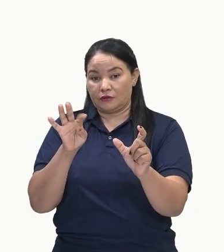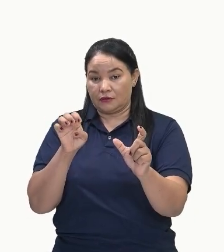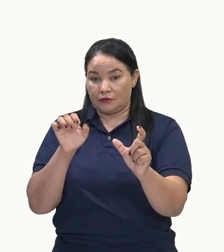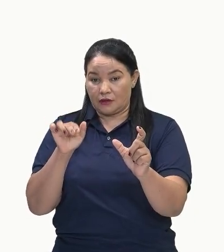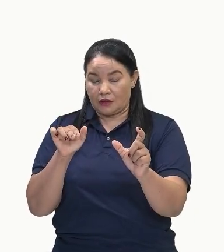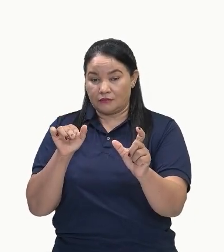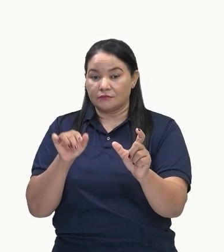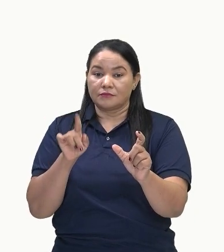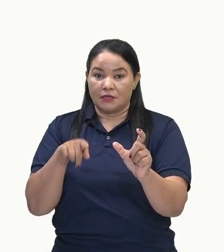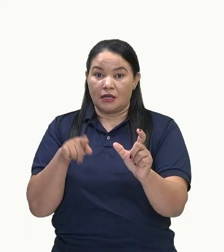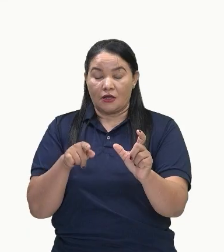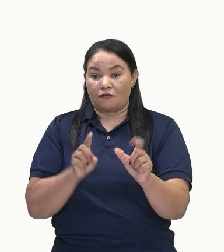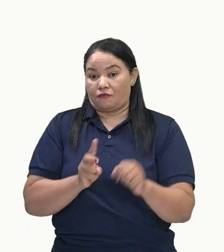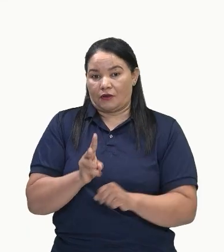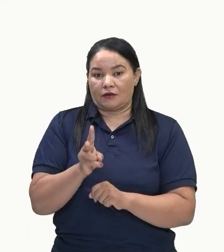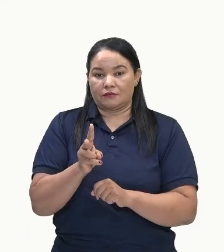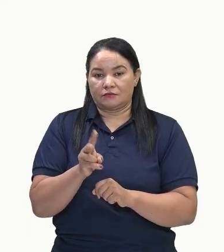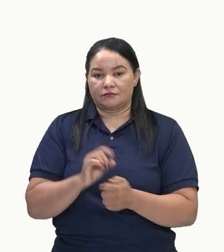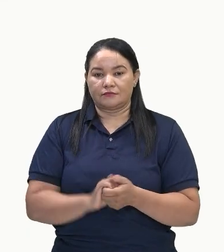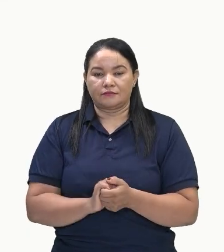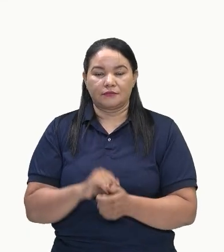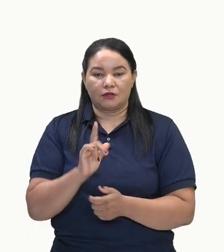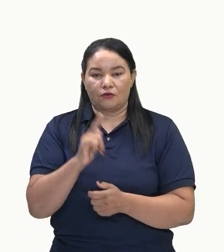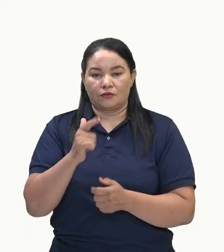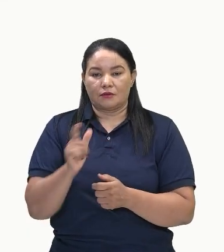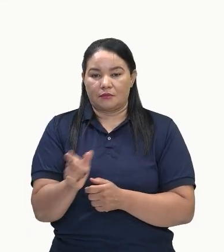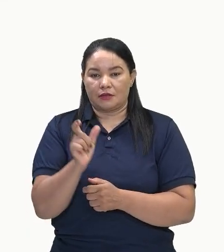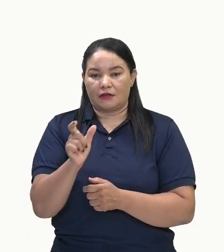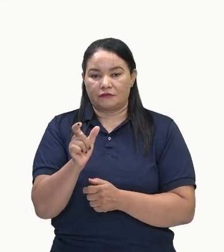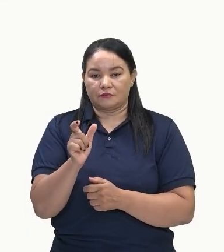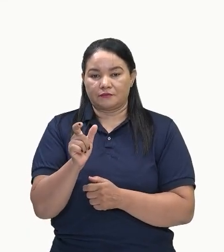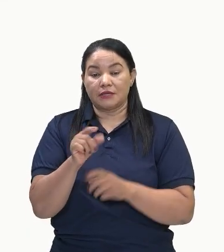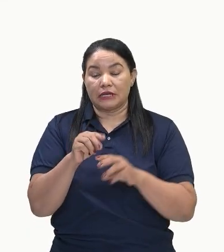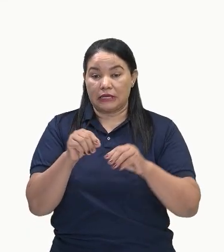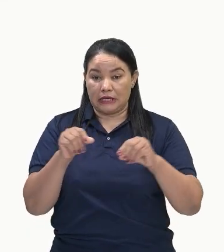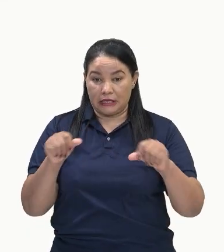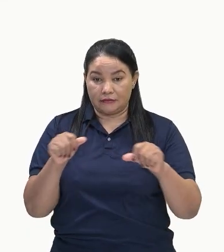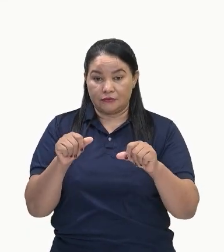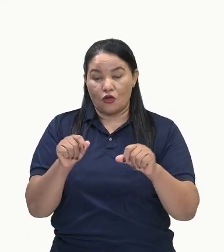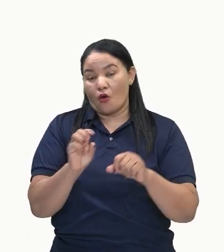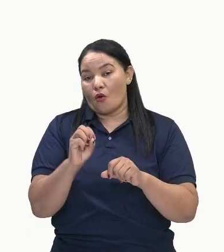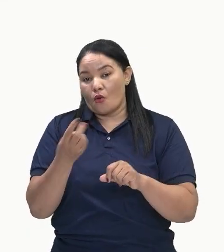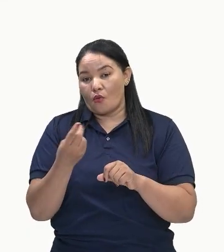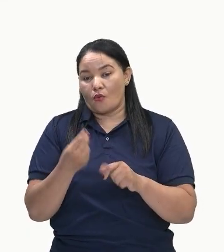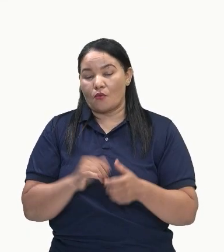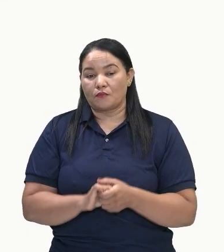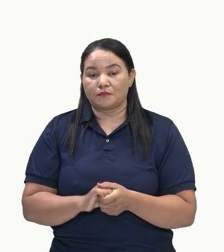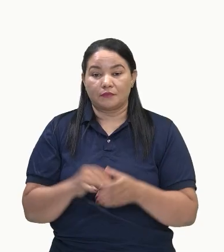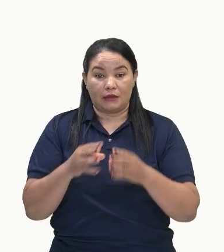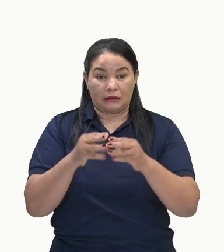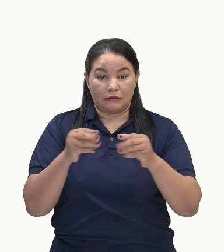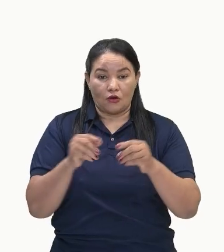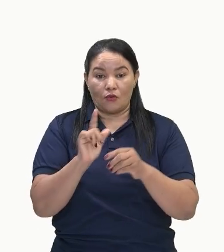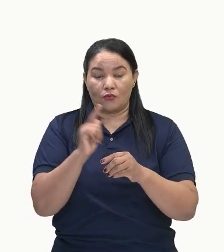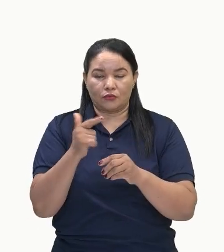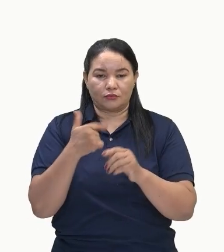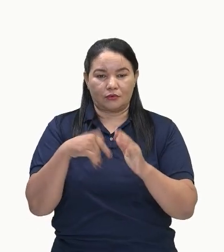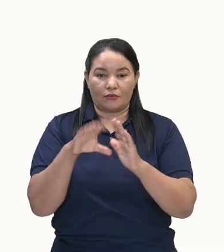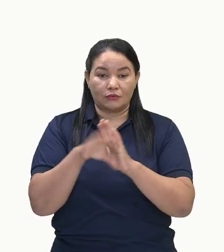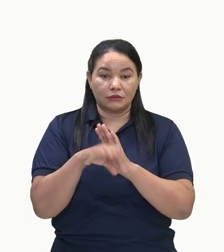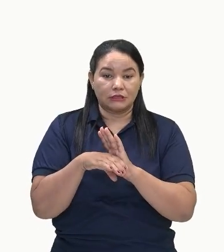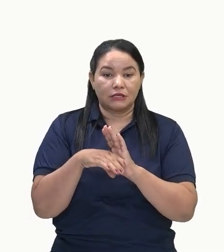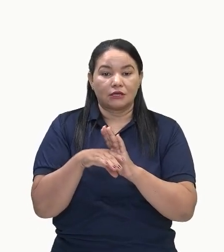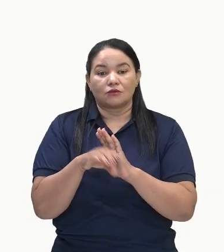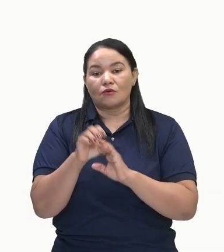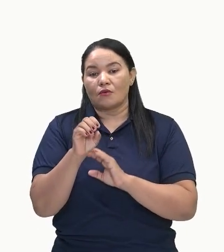Liquids, líquidos. Abstract, concepts, conceitos abstratos. Or mass nouns, ou substantivos relacionados